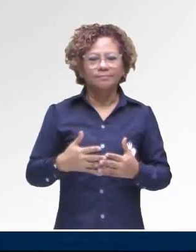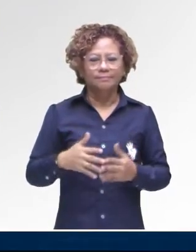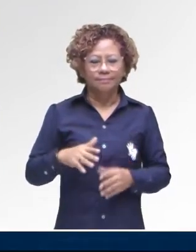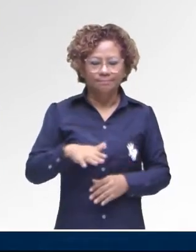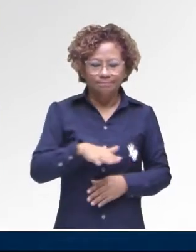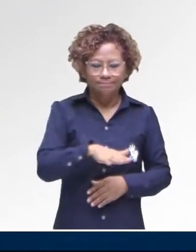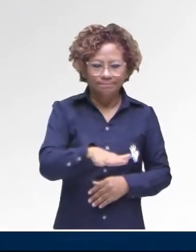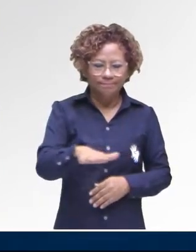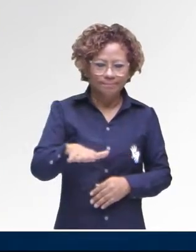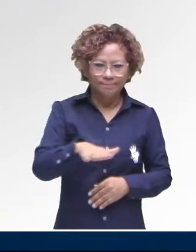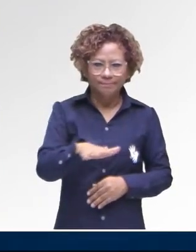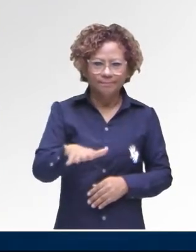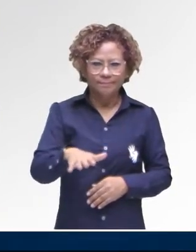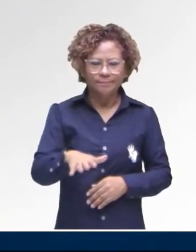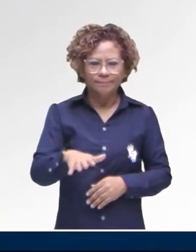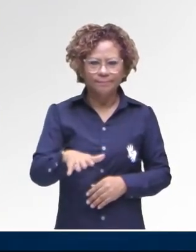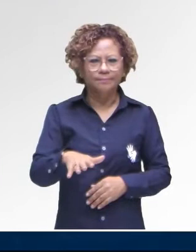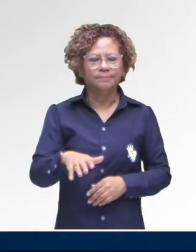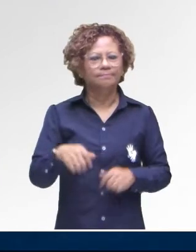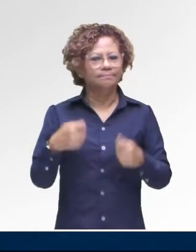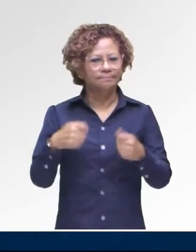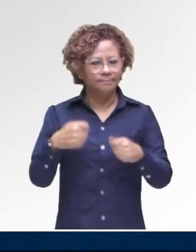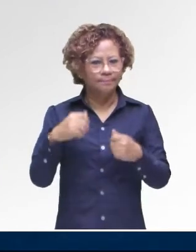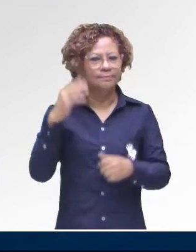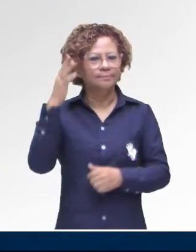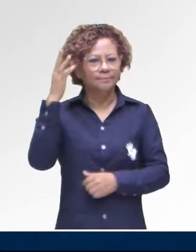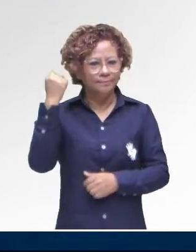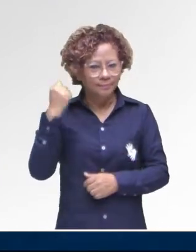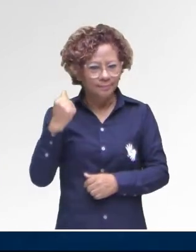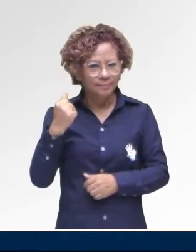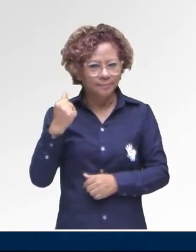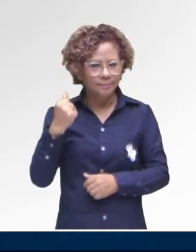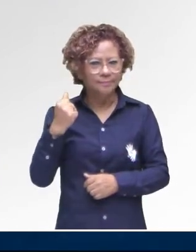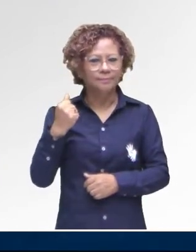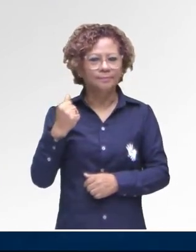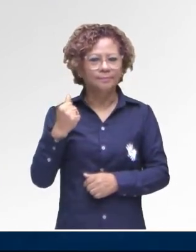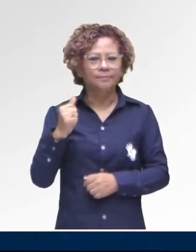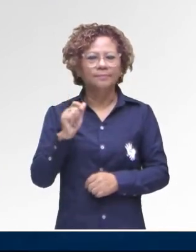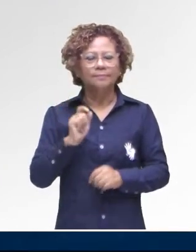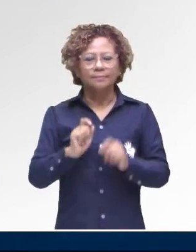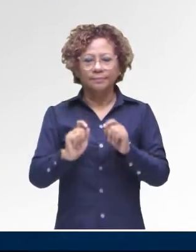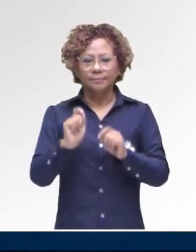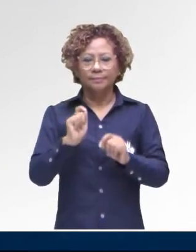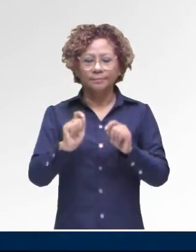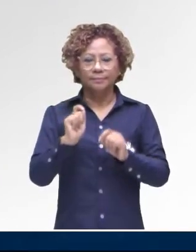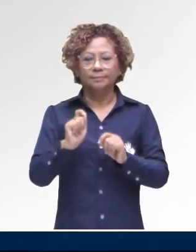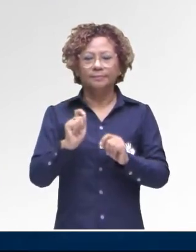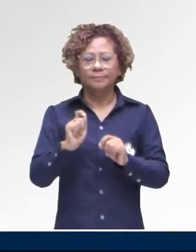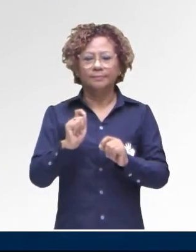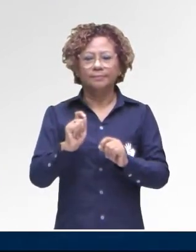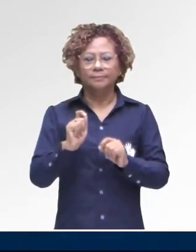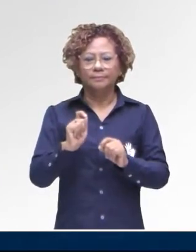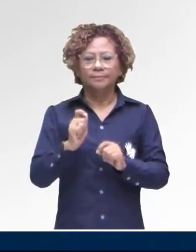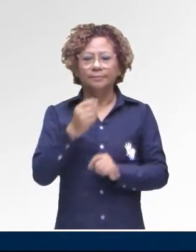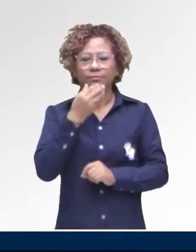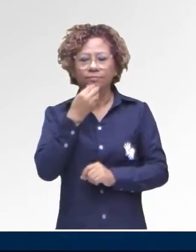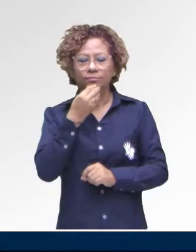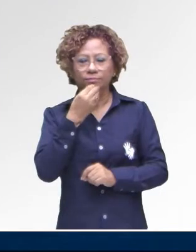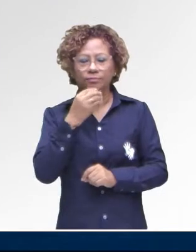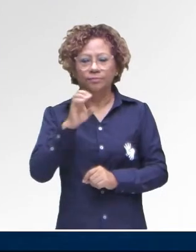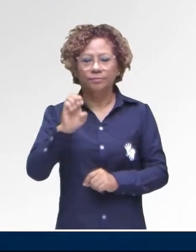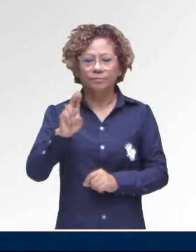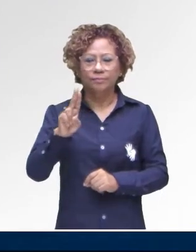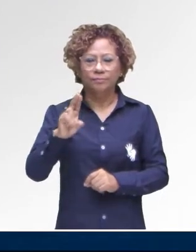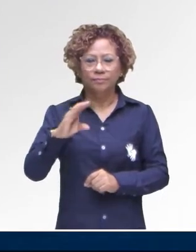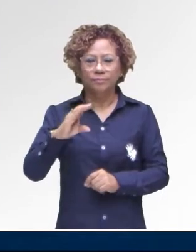muito importante na geometria plana, que é chamada até o pai da geometria plana, Euclides. Então,